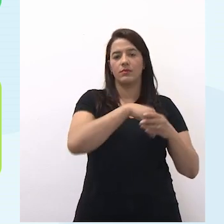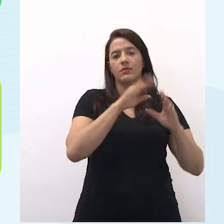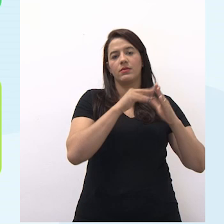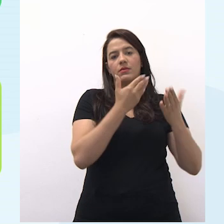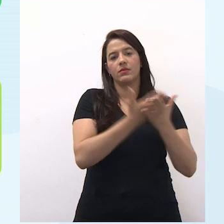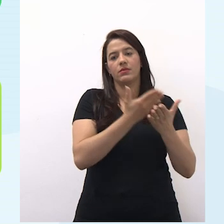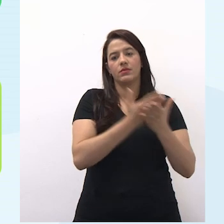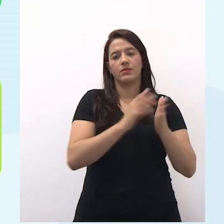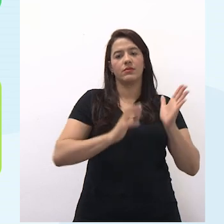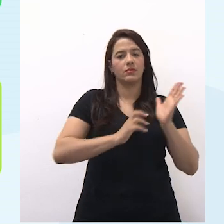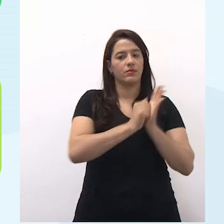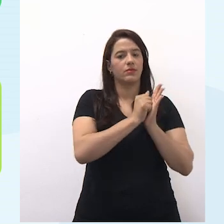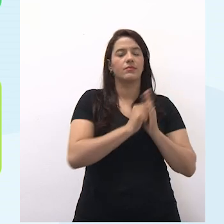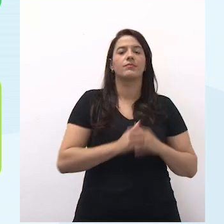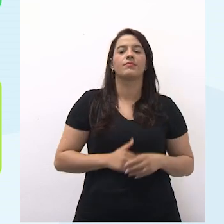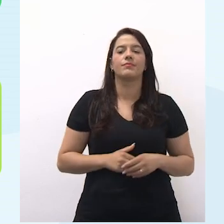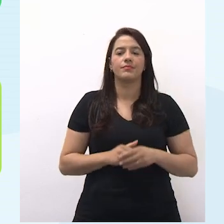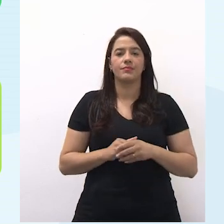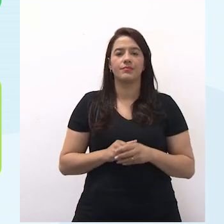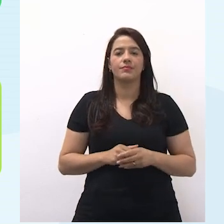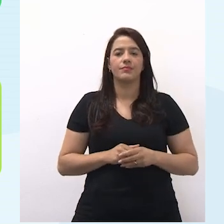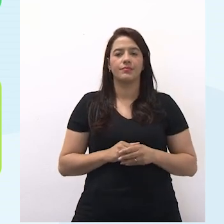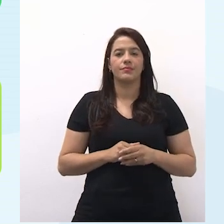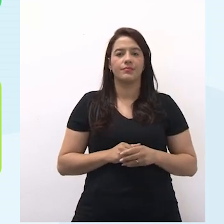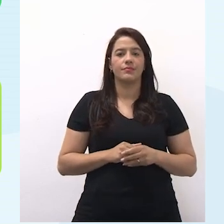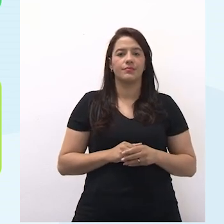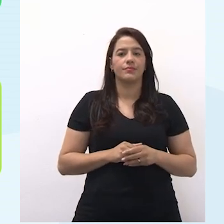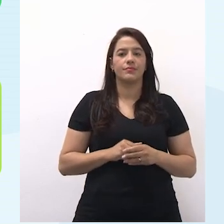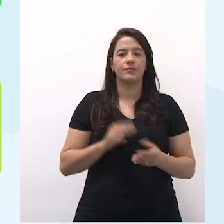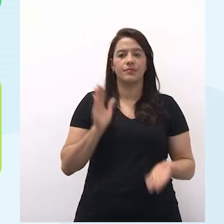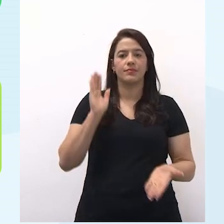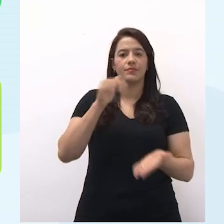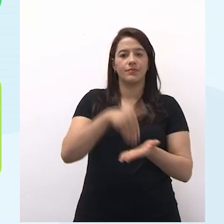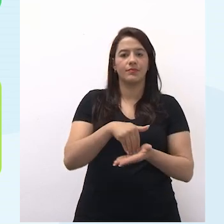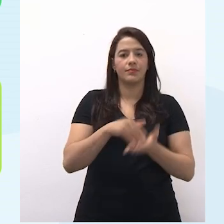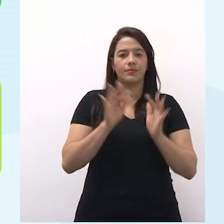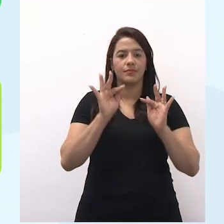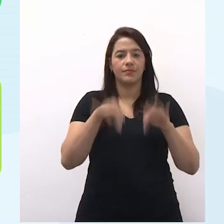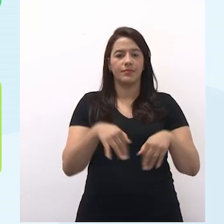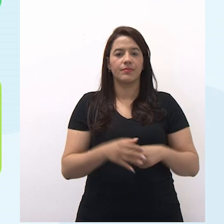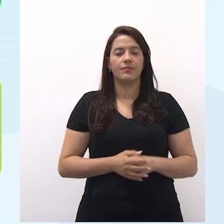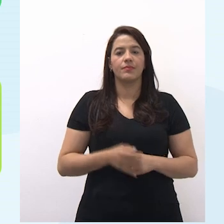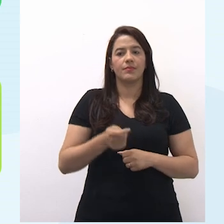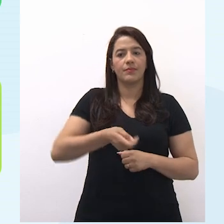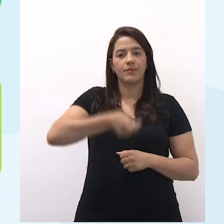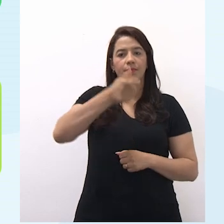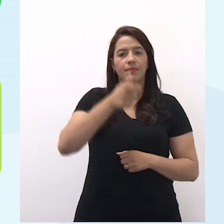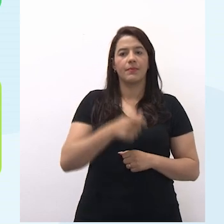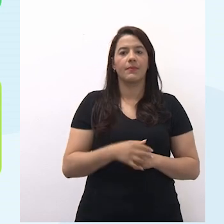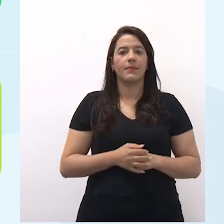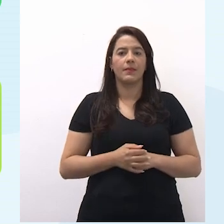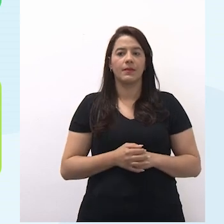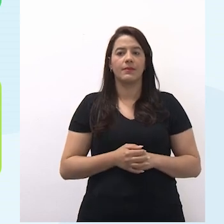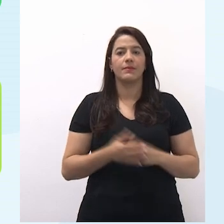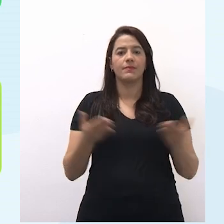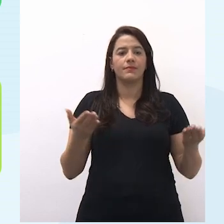essas rubricas aí, né? Sim. Estamos finalizando já, Vanderlei? Quase. Agora quase nós lá.